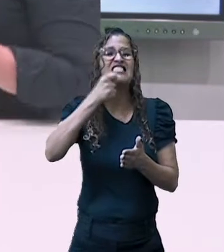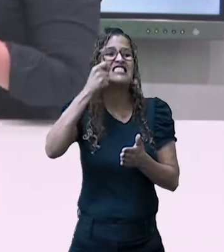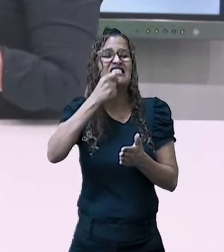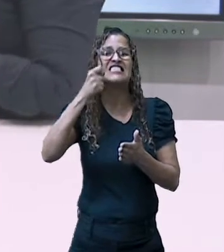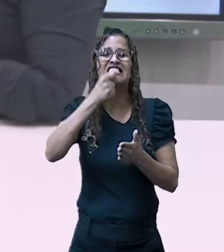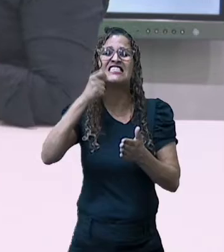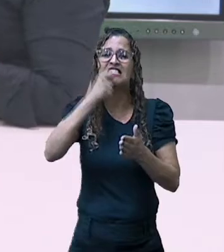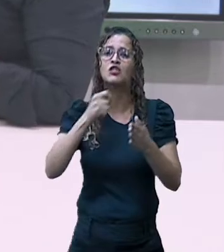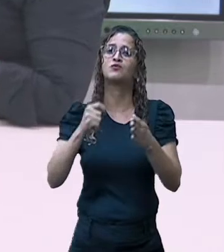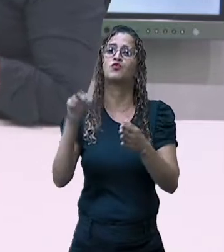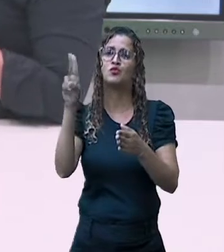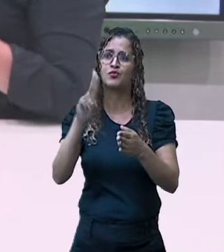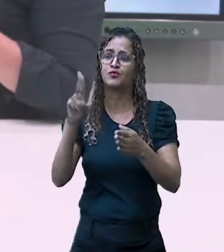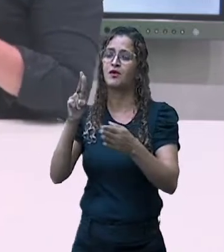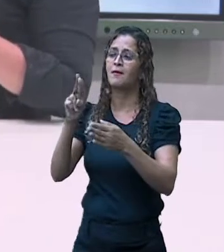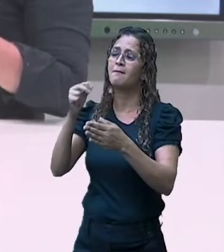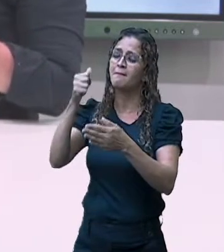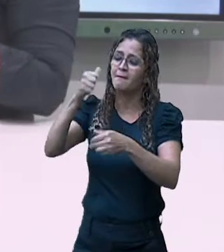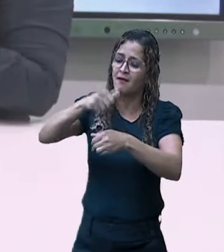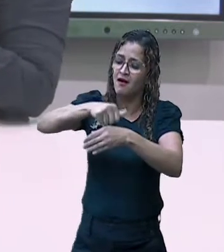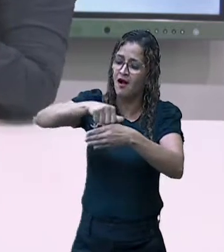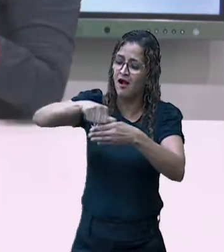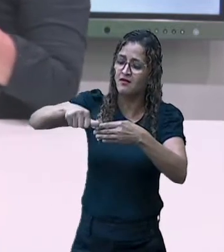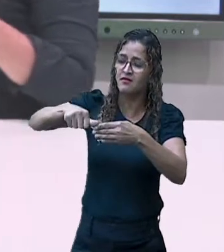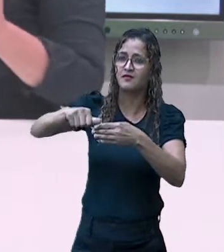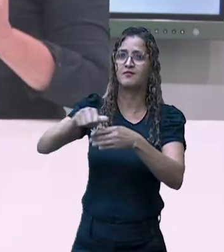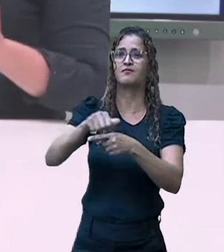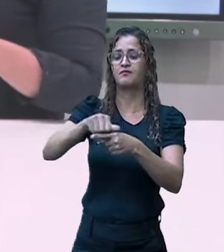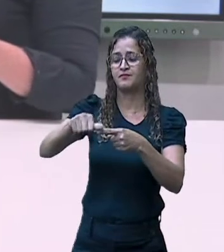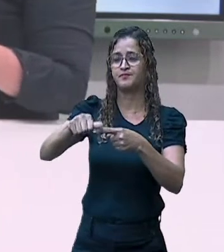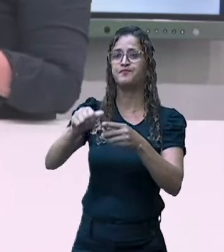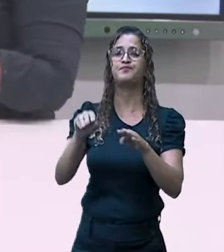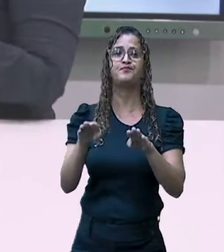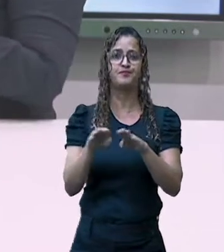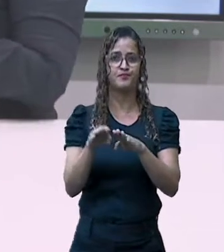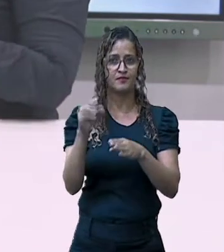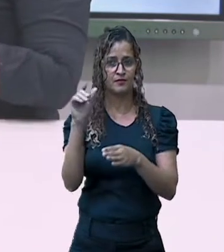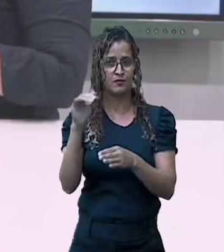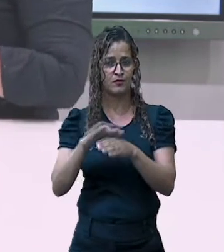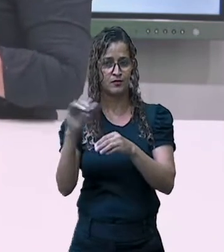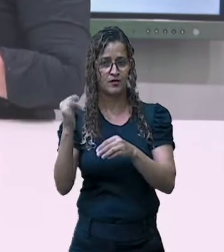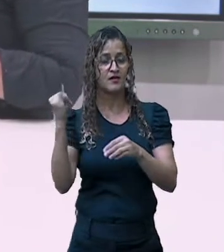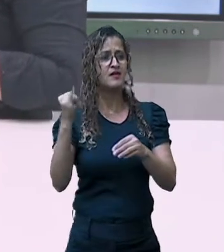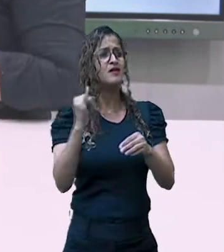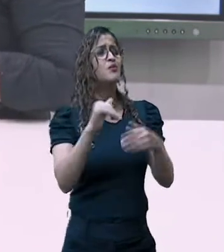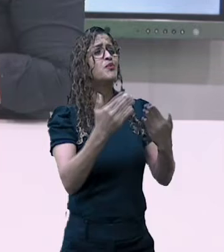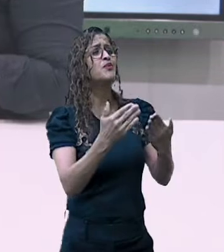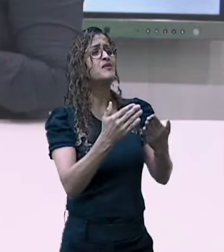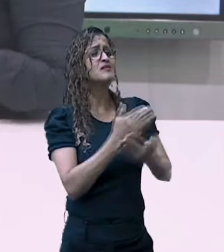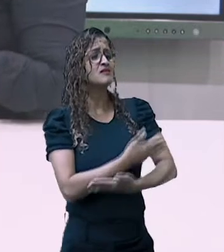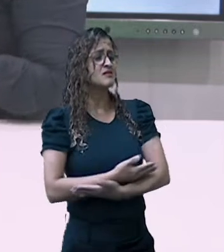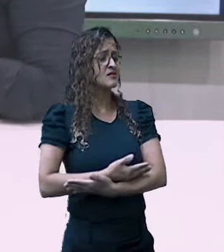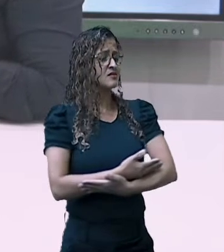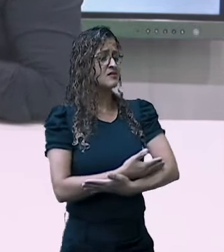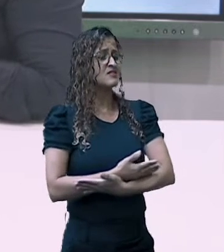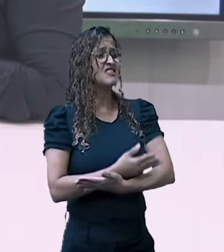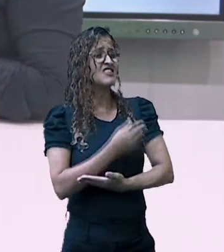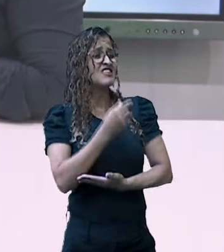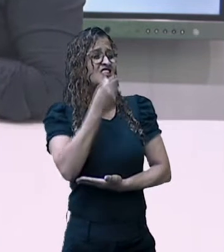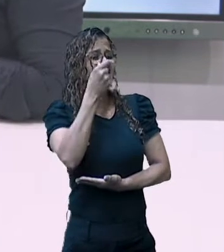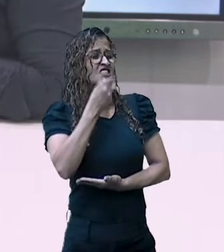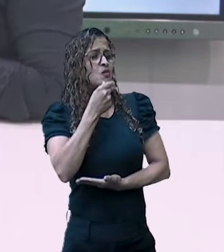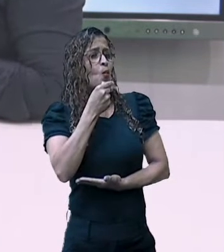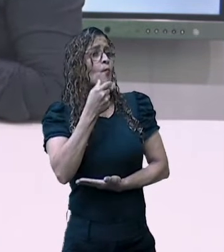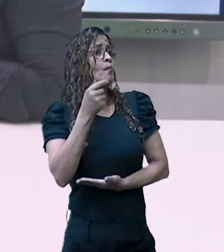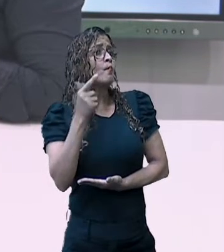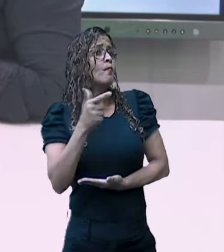E quando a criança nasce, que ele é recém-nascido, ele não tem dente ainda, tem que ser feita uma